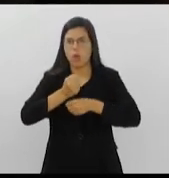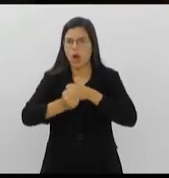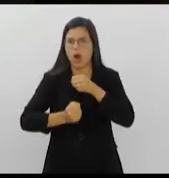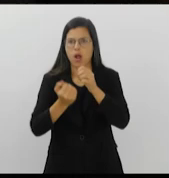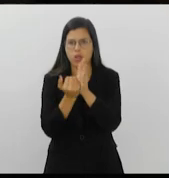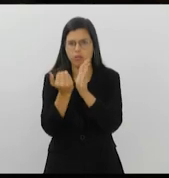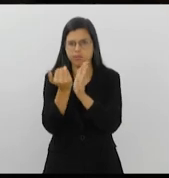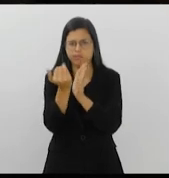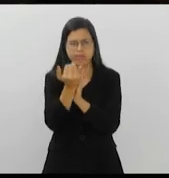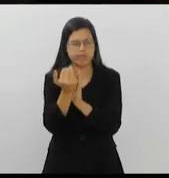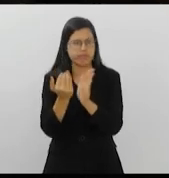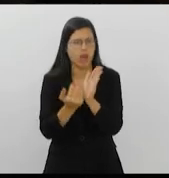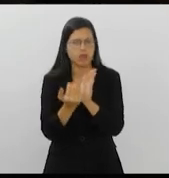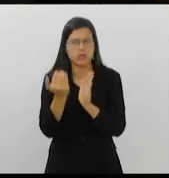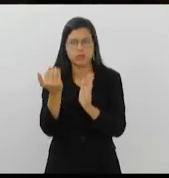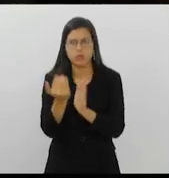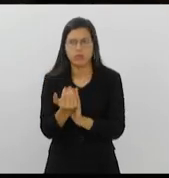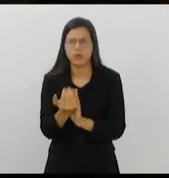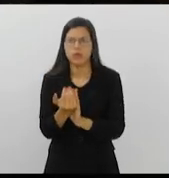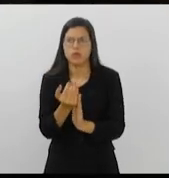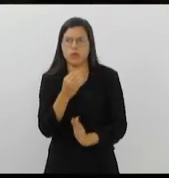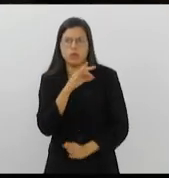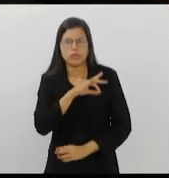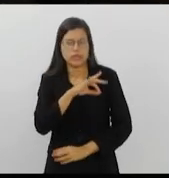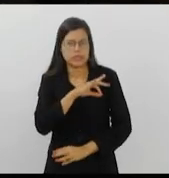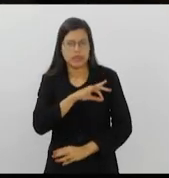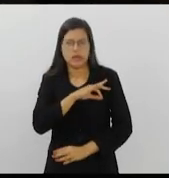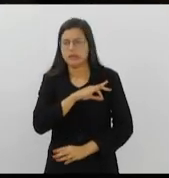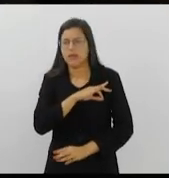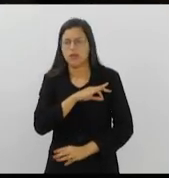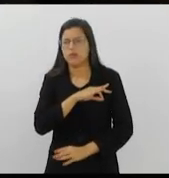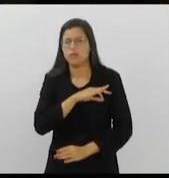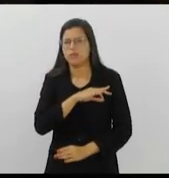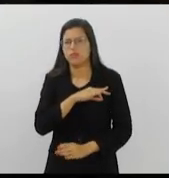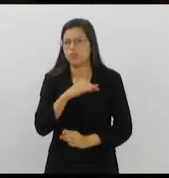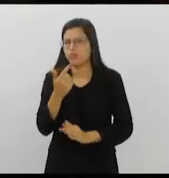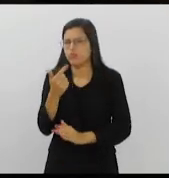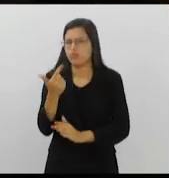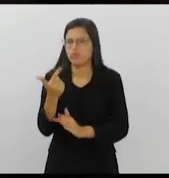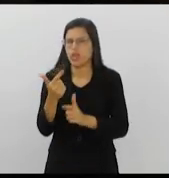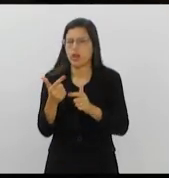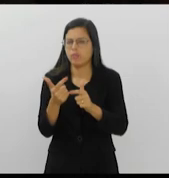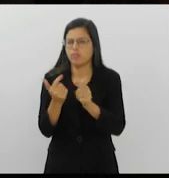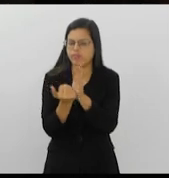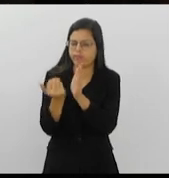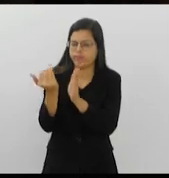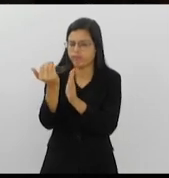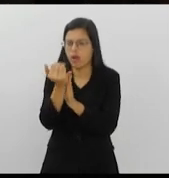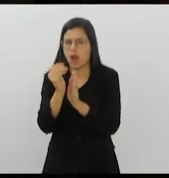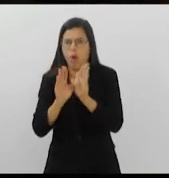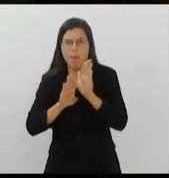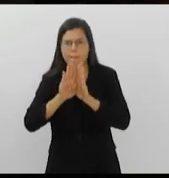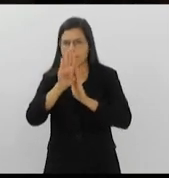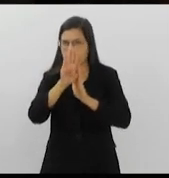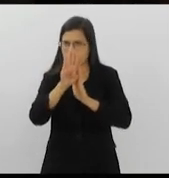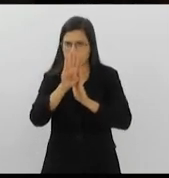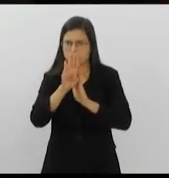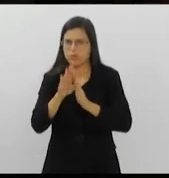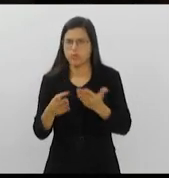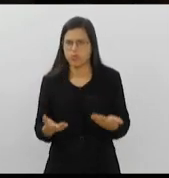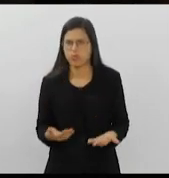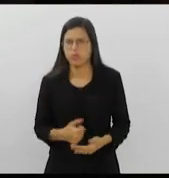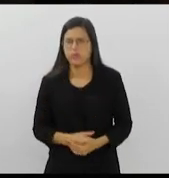muito pior. O salário mínimo não acompanha o crescimento, em hipótese alguma, dessa taxa, se a